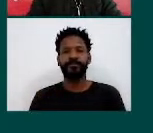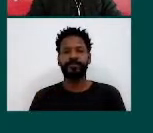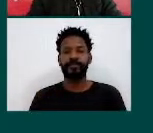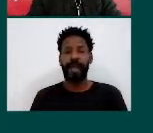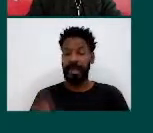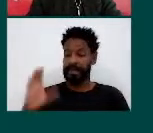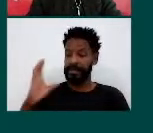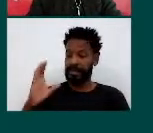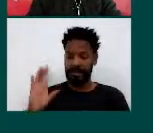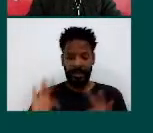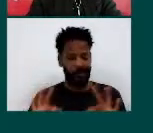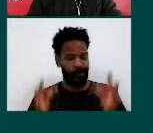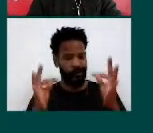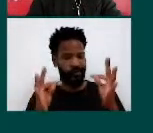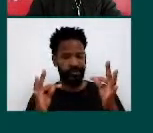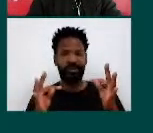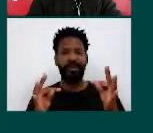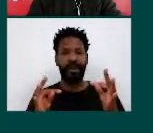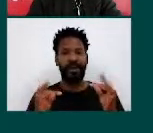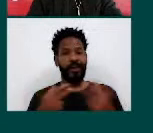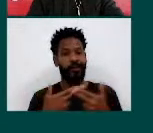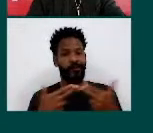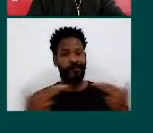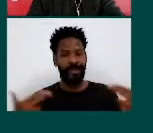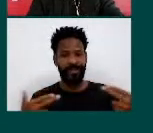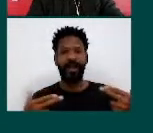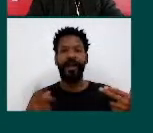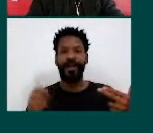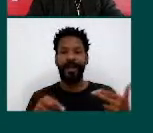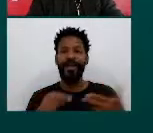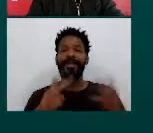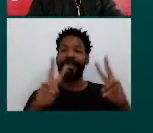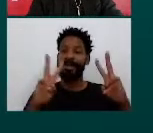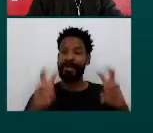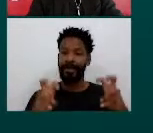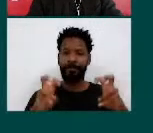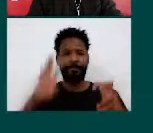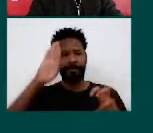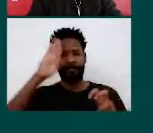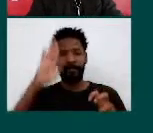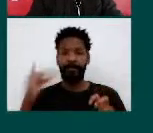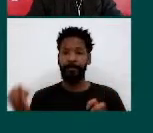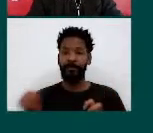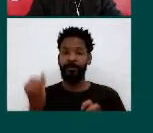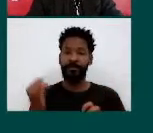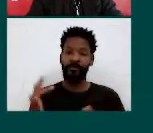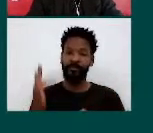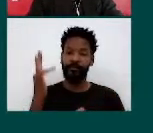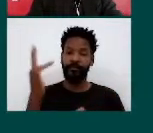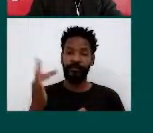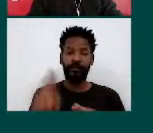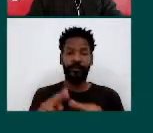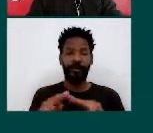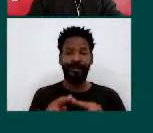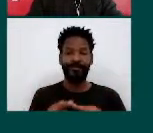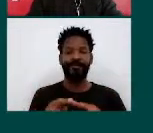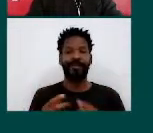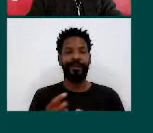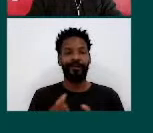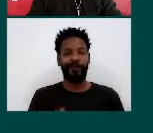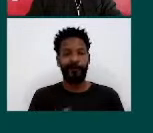em conjunto com a sustentabilidade, vão ser pautas extremamente importantes para que a nossa economia ela possa Our economy will